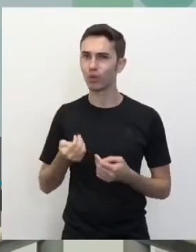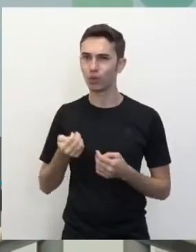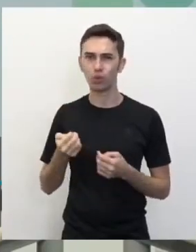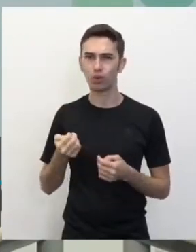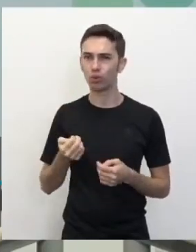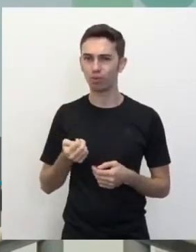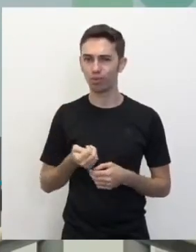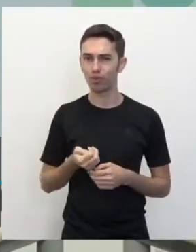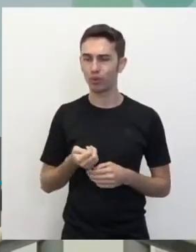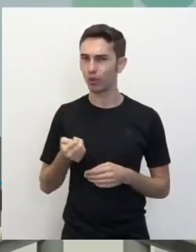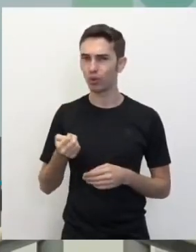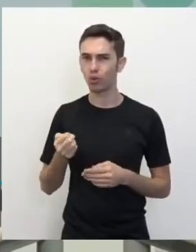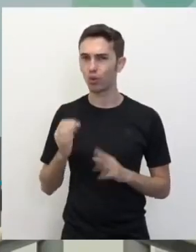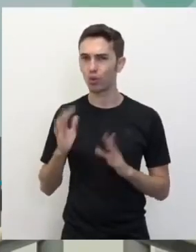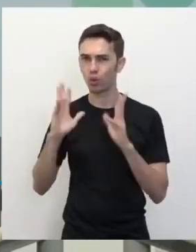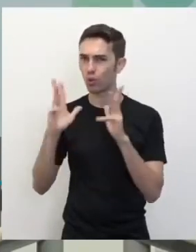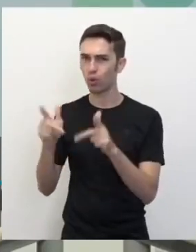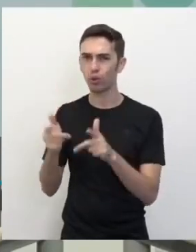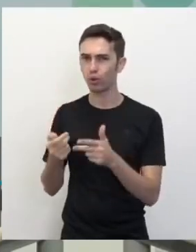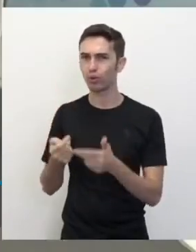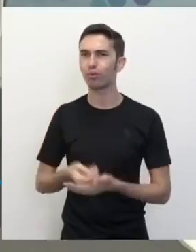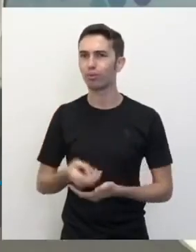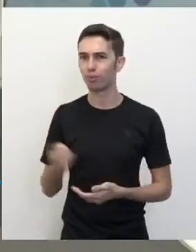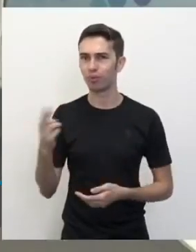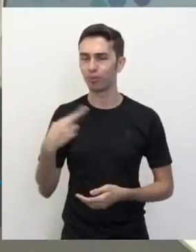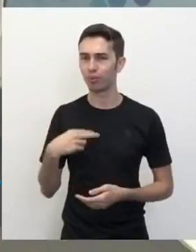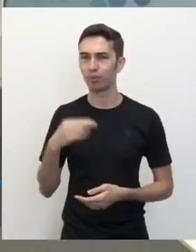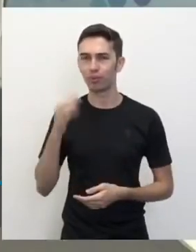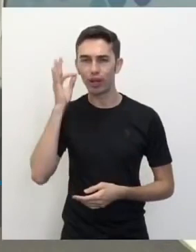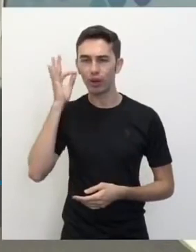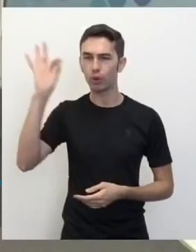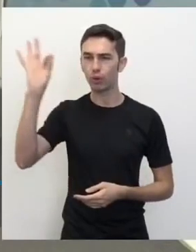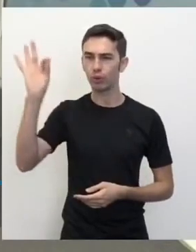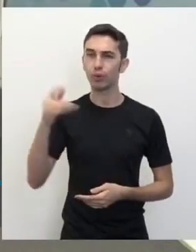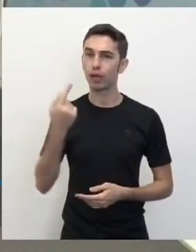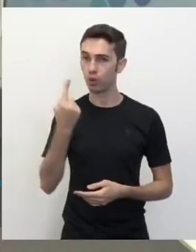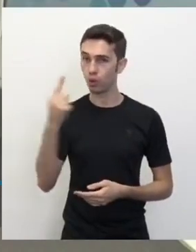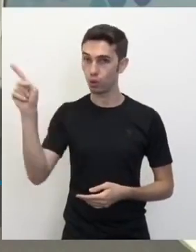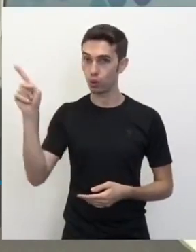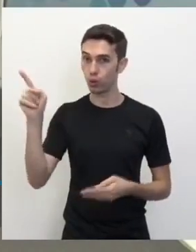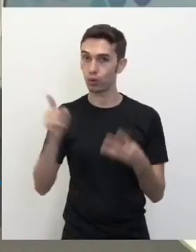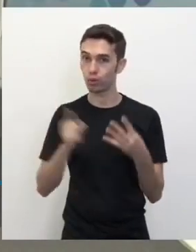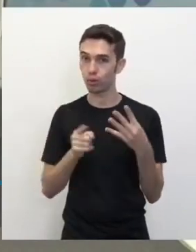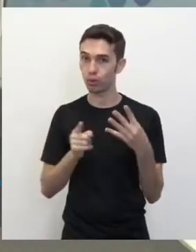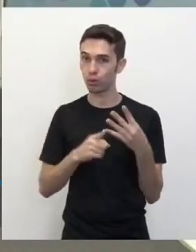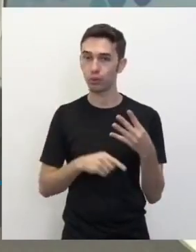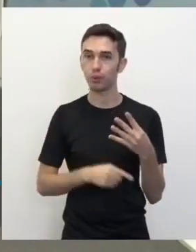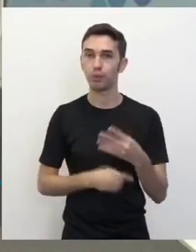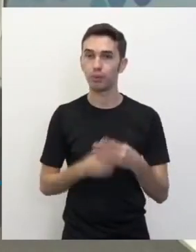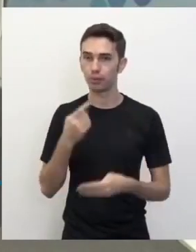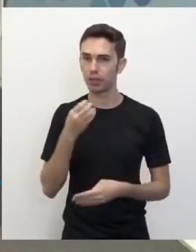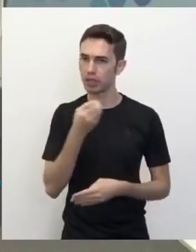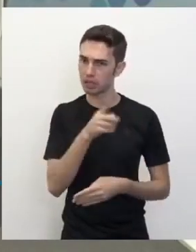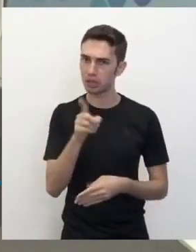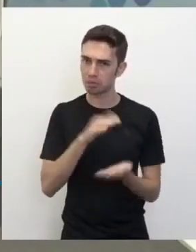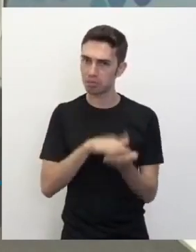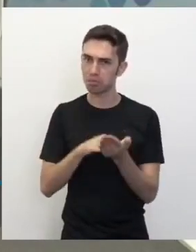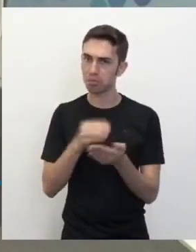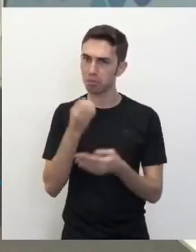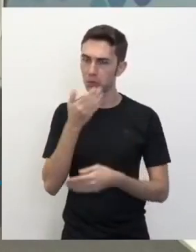sendo o máximo aqui, a maioria. Beleza. Vamos para o último, turma. Vocês estão indo muito bem, viu? Gostando de ver.